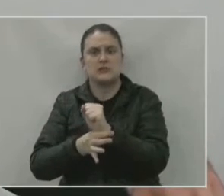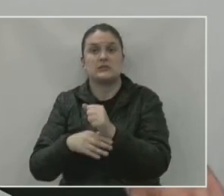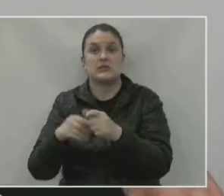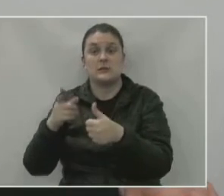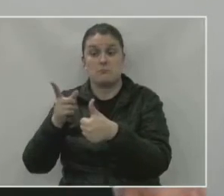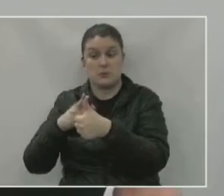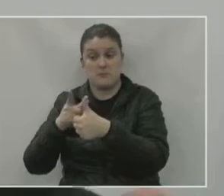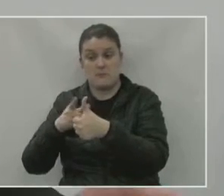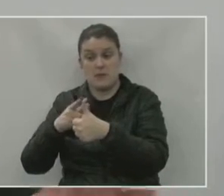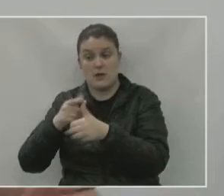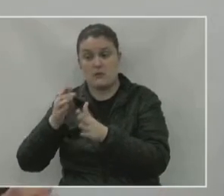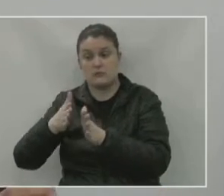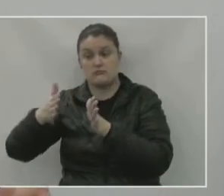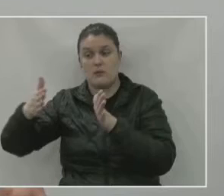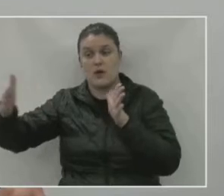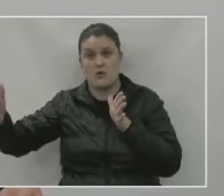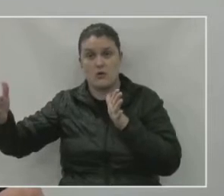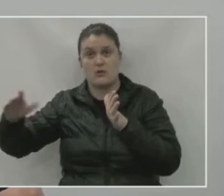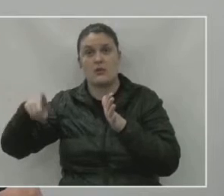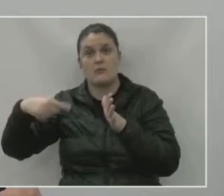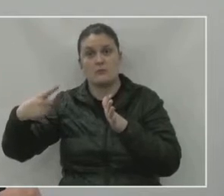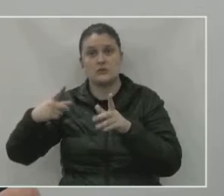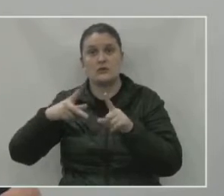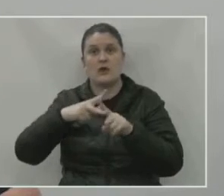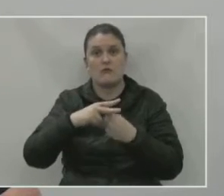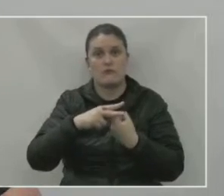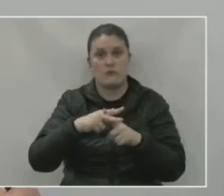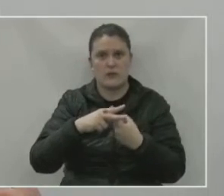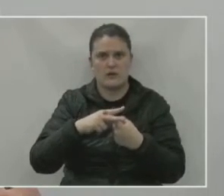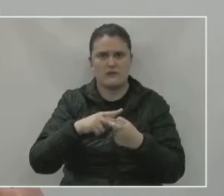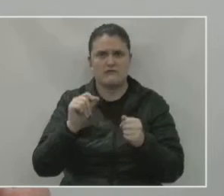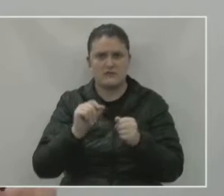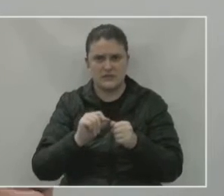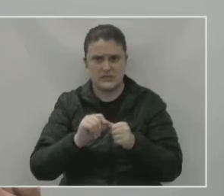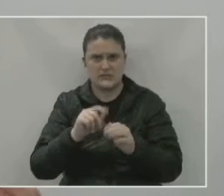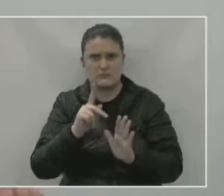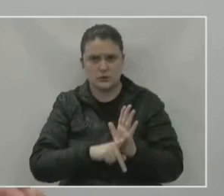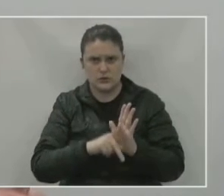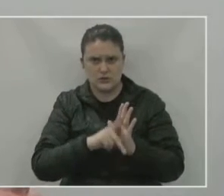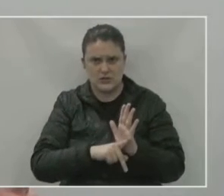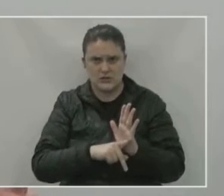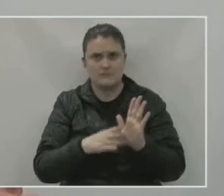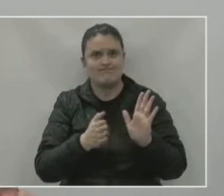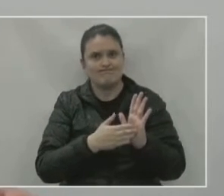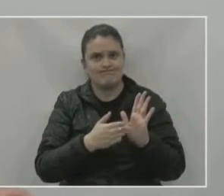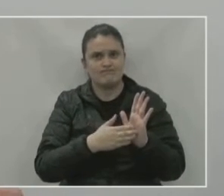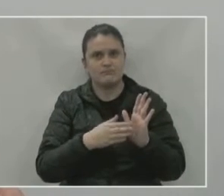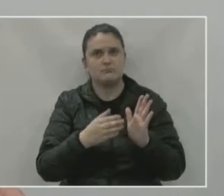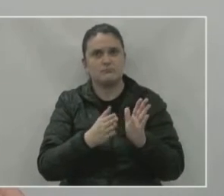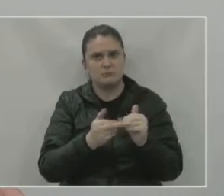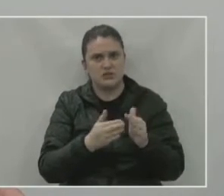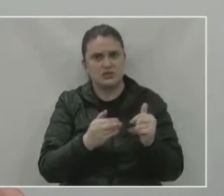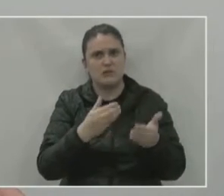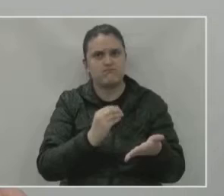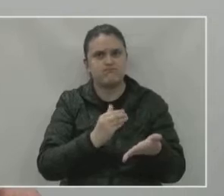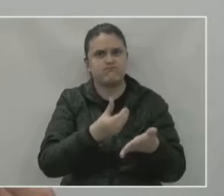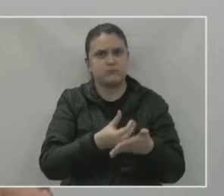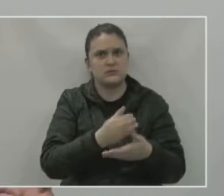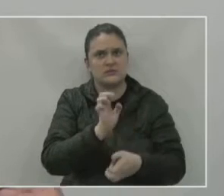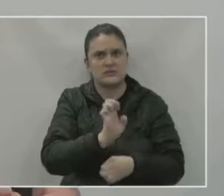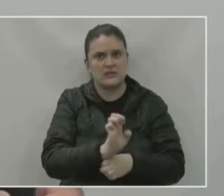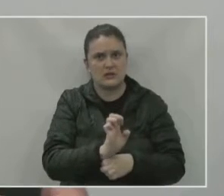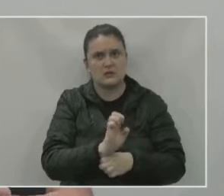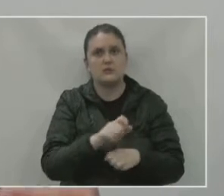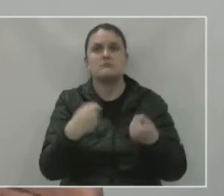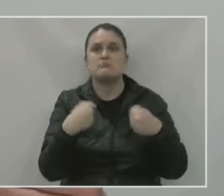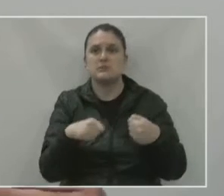para depois dar uma reformada onde tem. Só que, para fazer esse projeto, para ser pleitear os recursos do Estado,